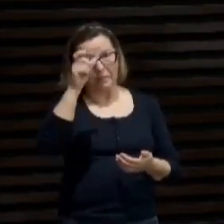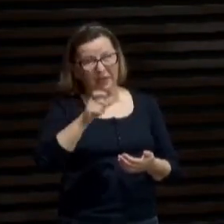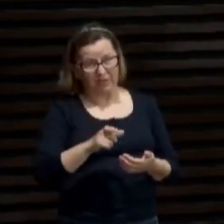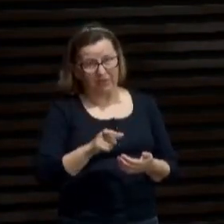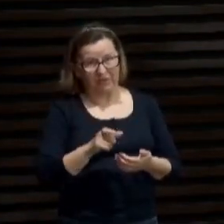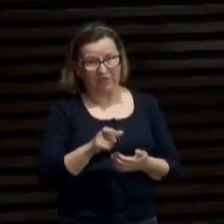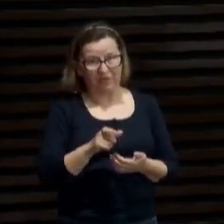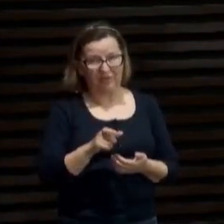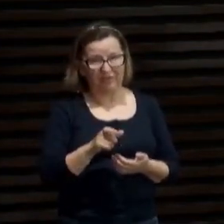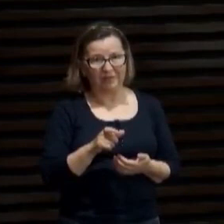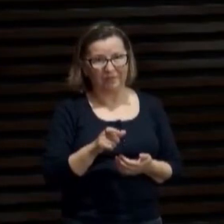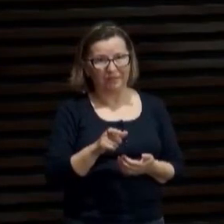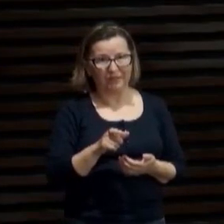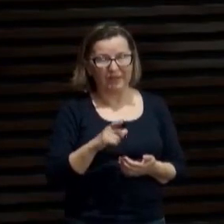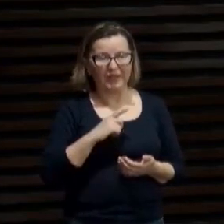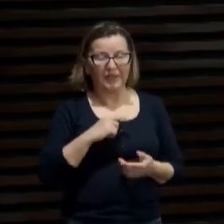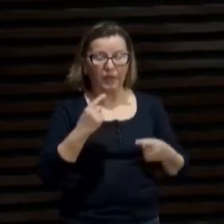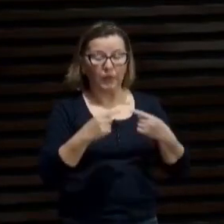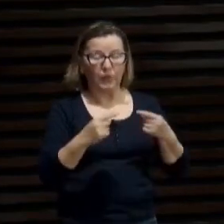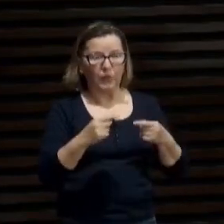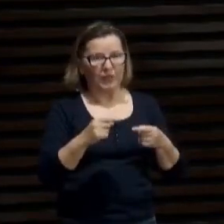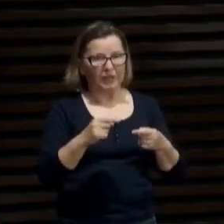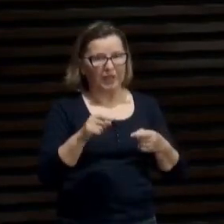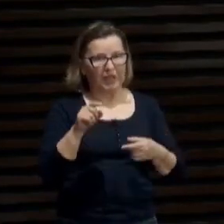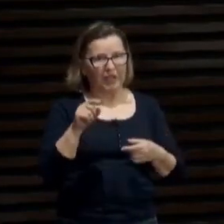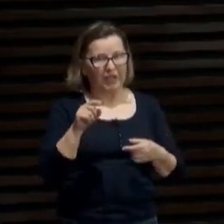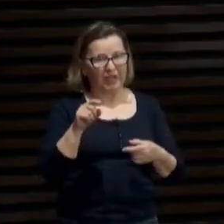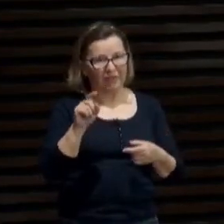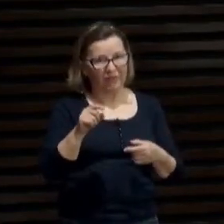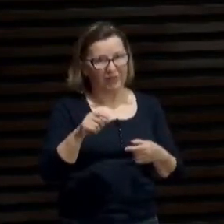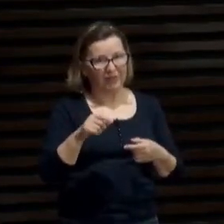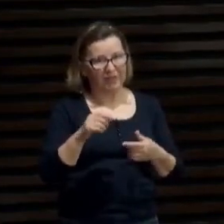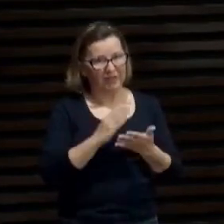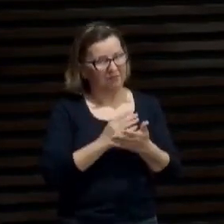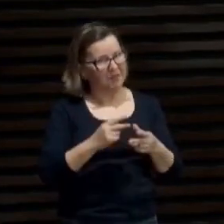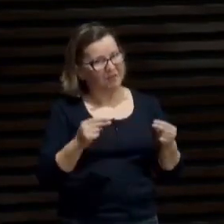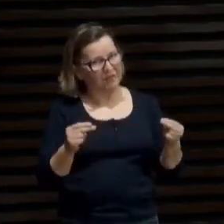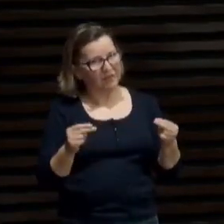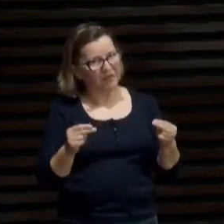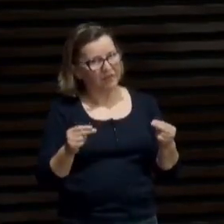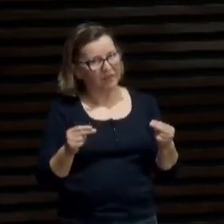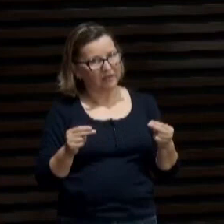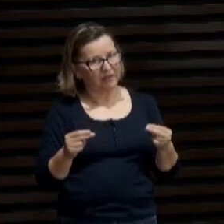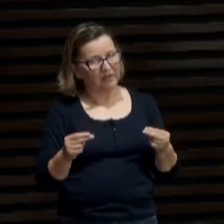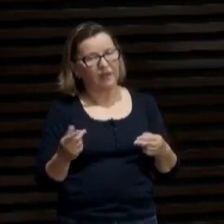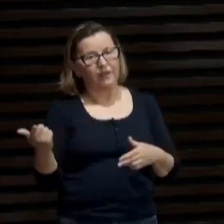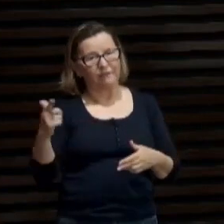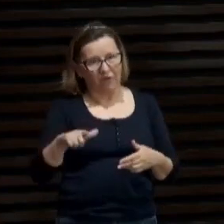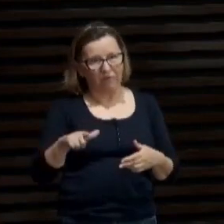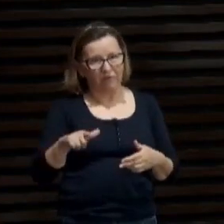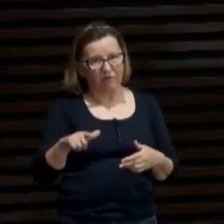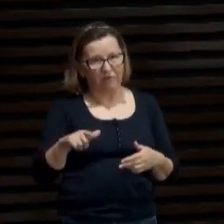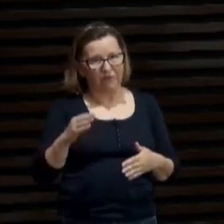atritado, deixa a tua oferta aqui, não faz a oferta. Volta para trás. Vai se reconciliar com o teu irmão e depois você vem fazer a tua